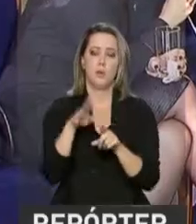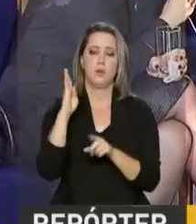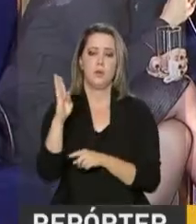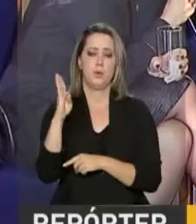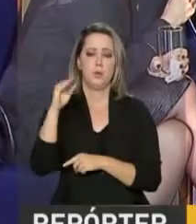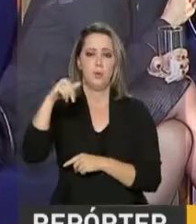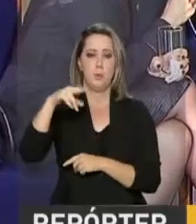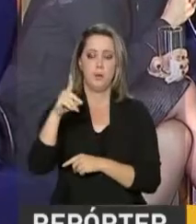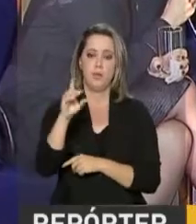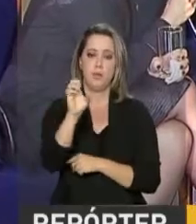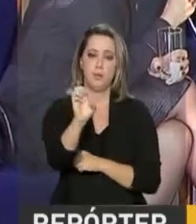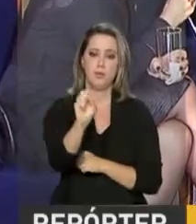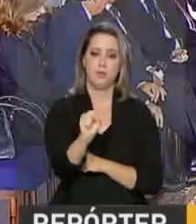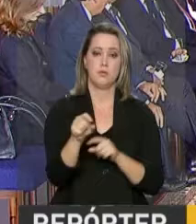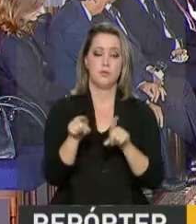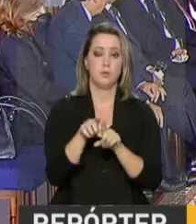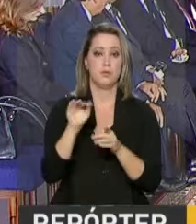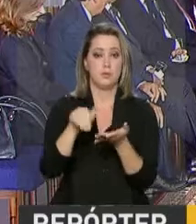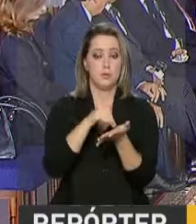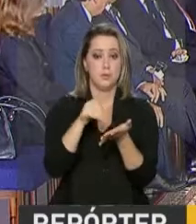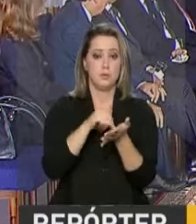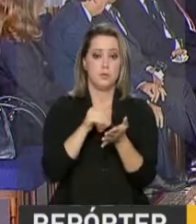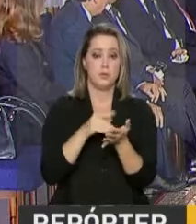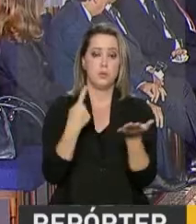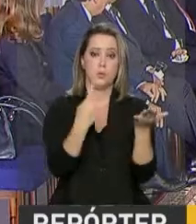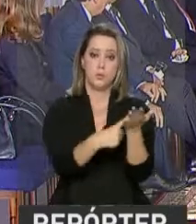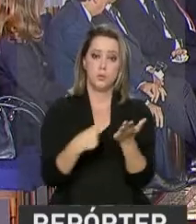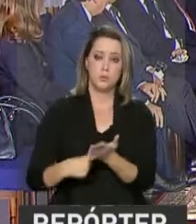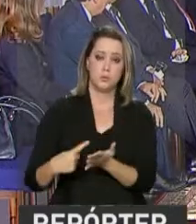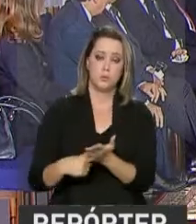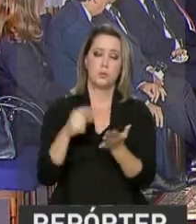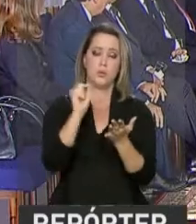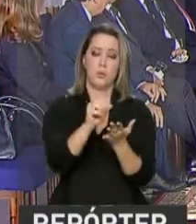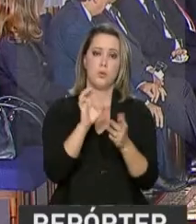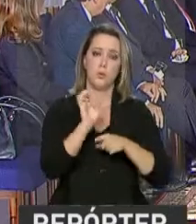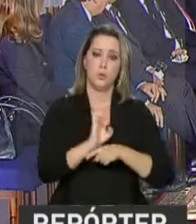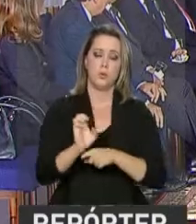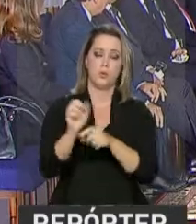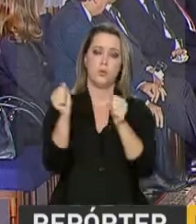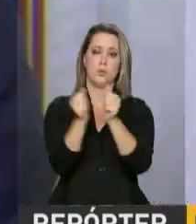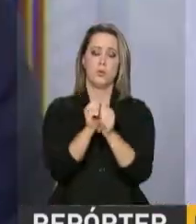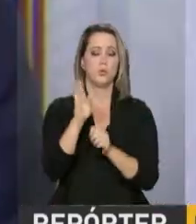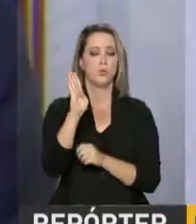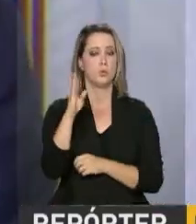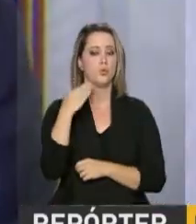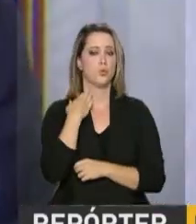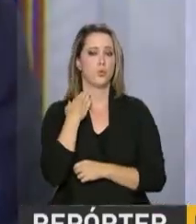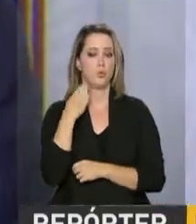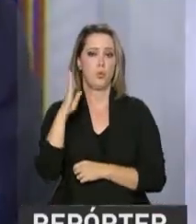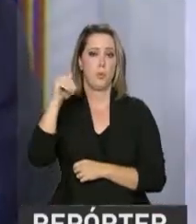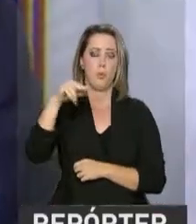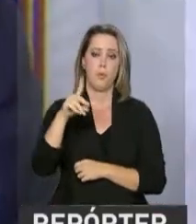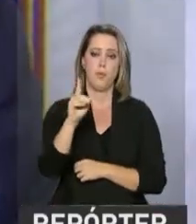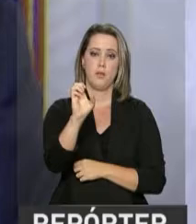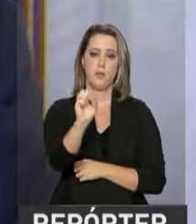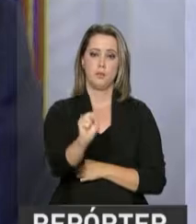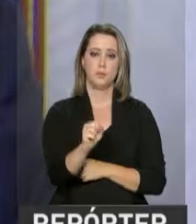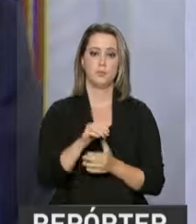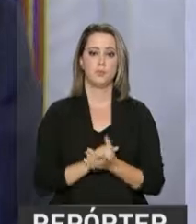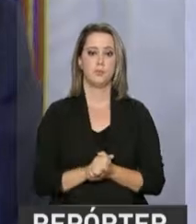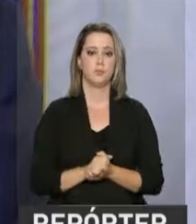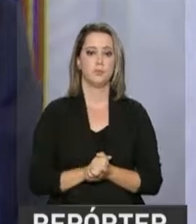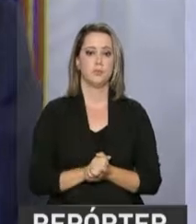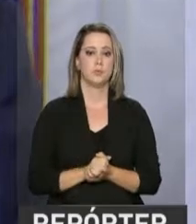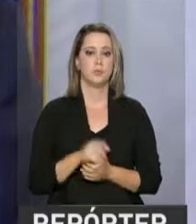secretária do tesouro nacional em pauta a dívida dos assentados convênio de r objeto principal central